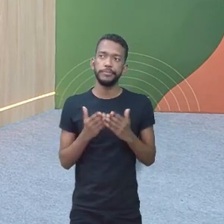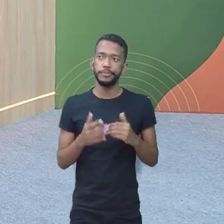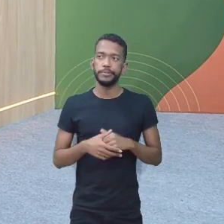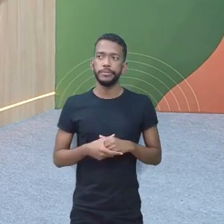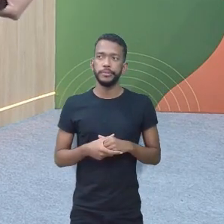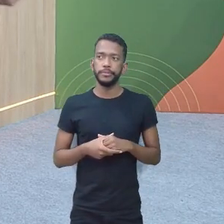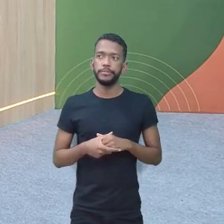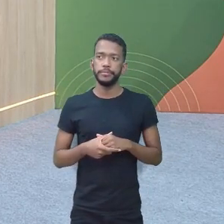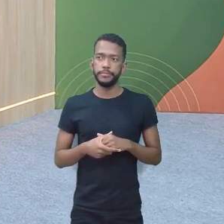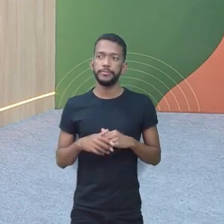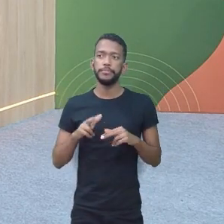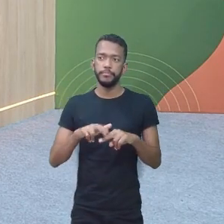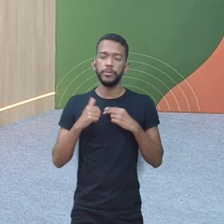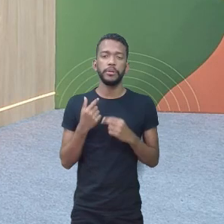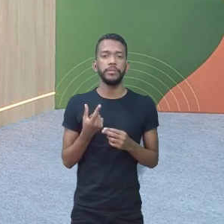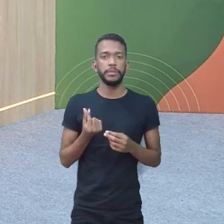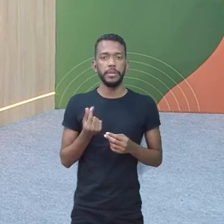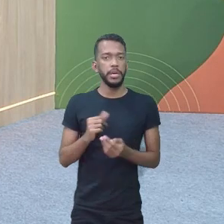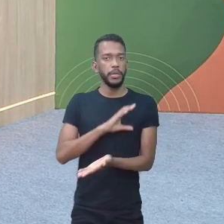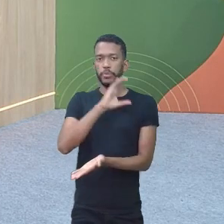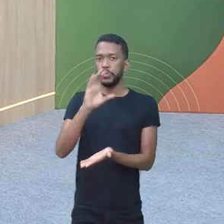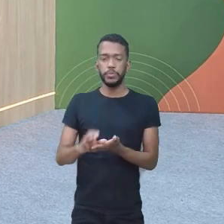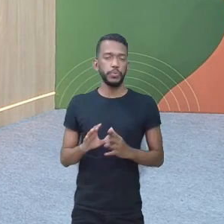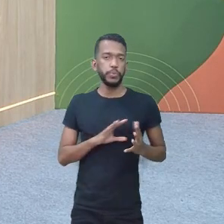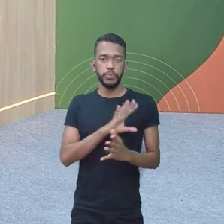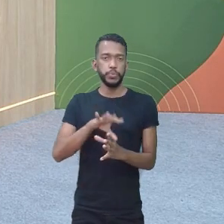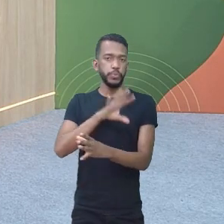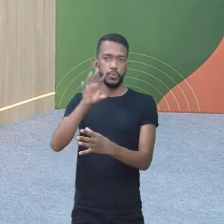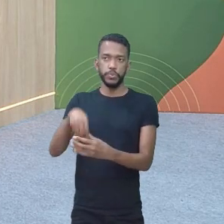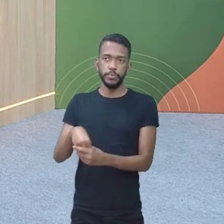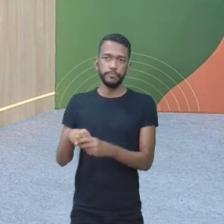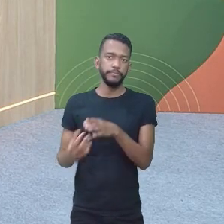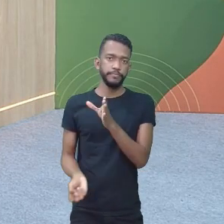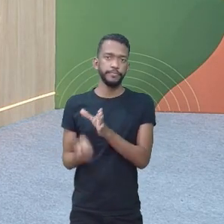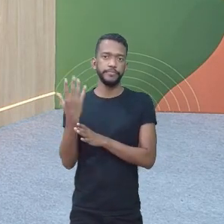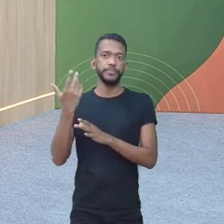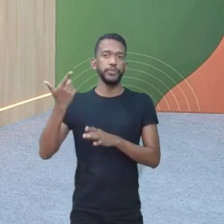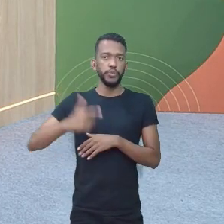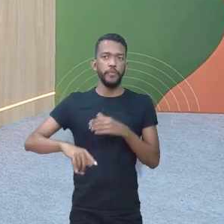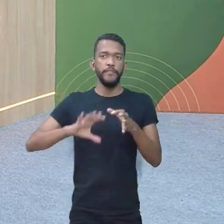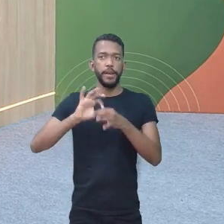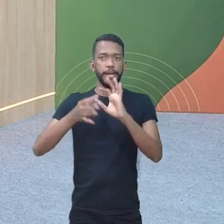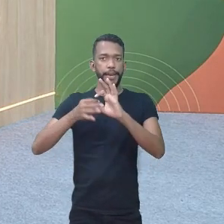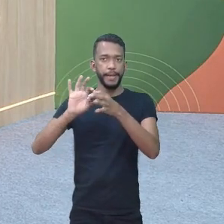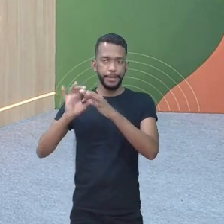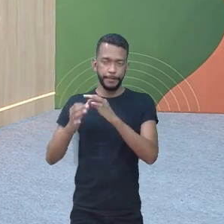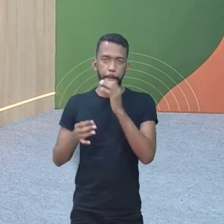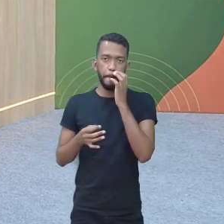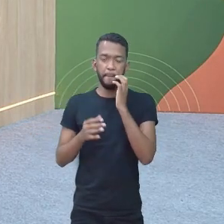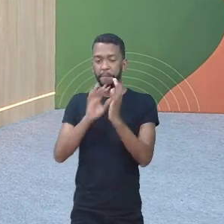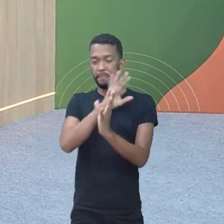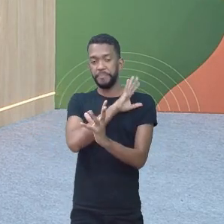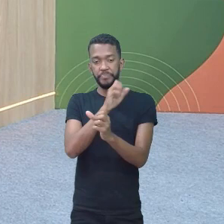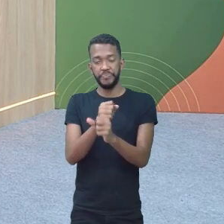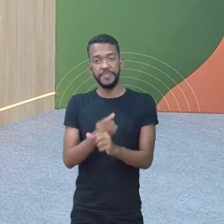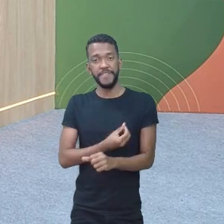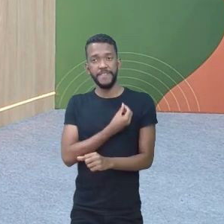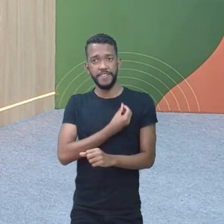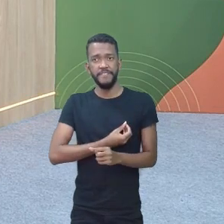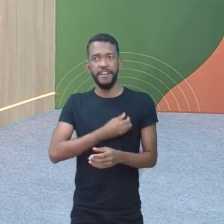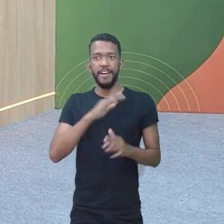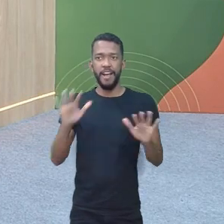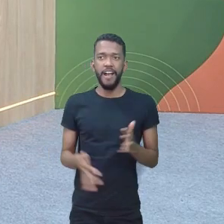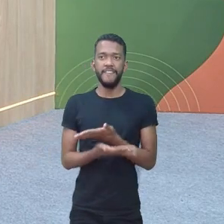mas porque depositou praticamente todo o seu dinheiro nesse evento, né? Para reviver esse